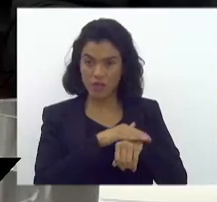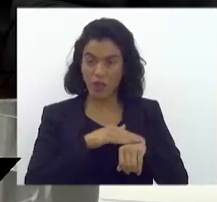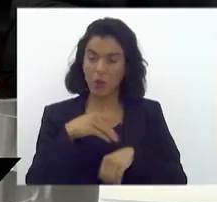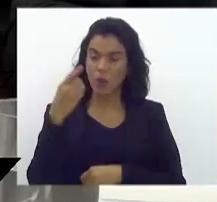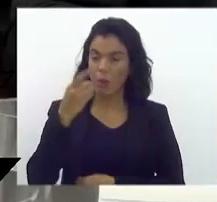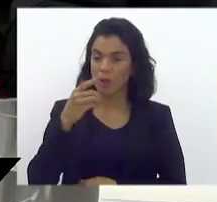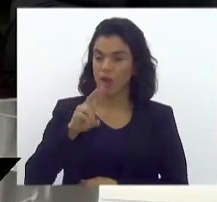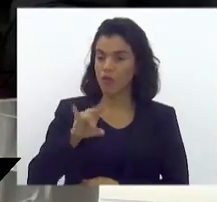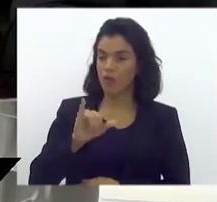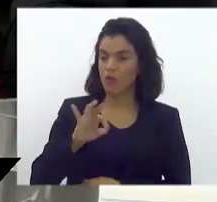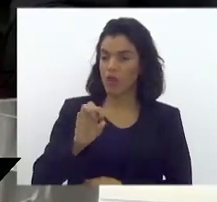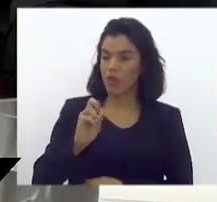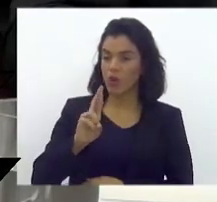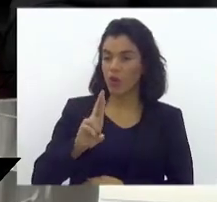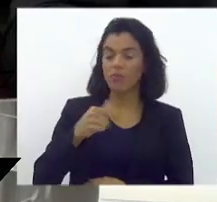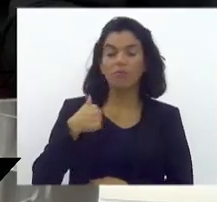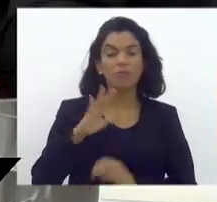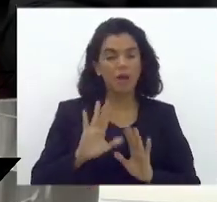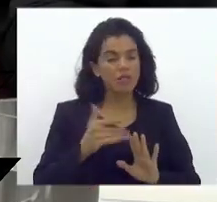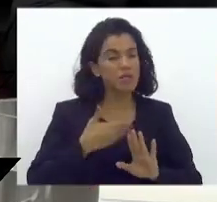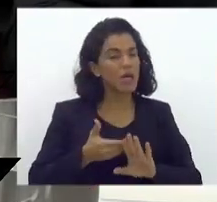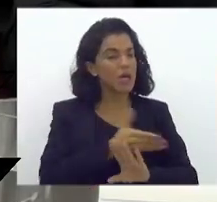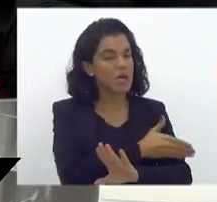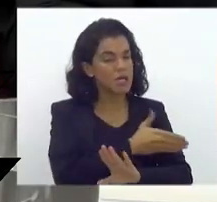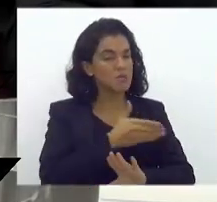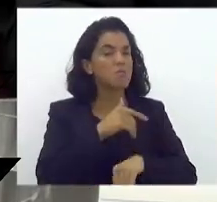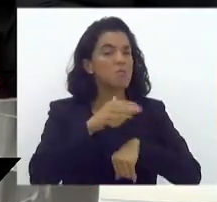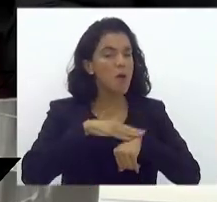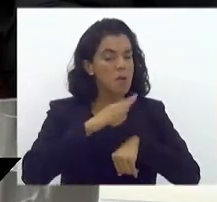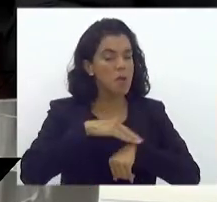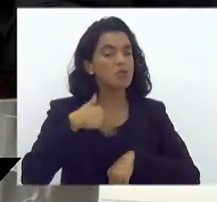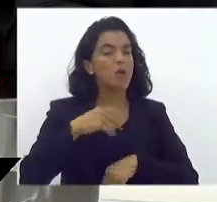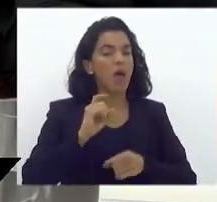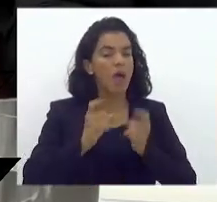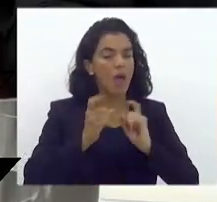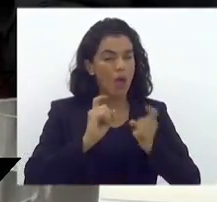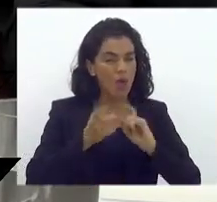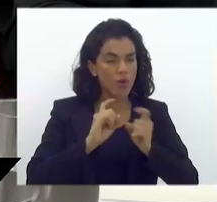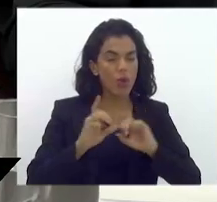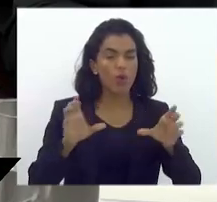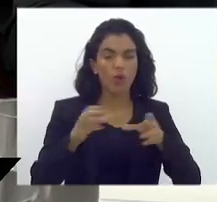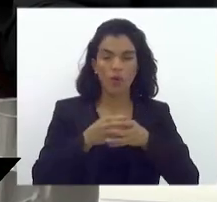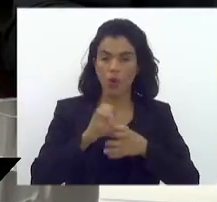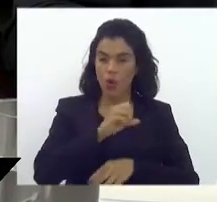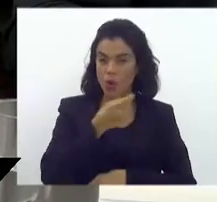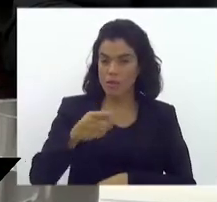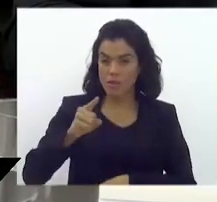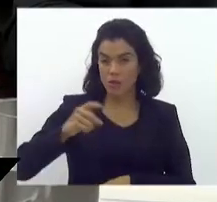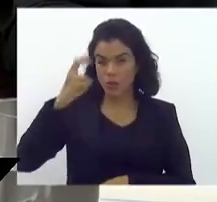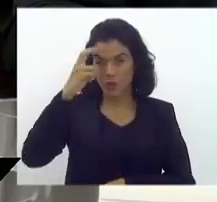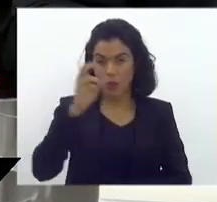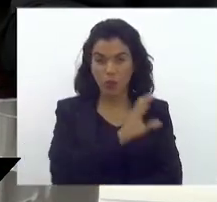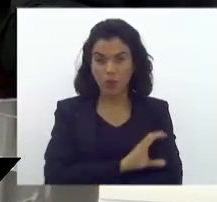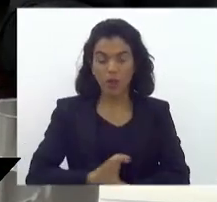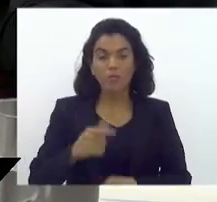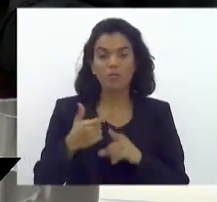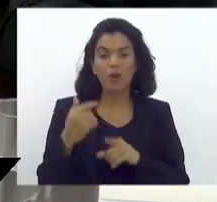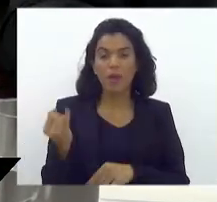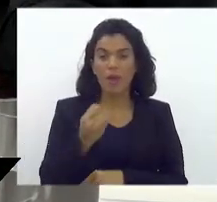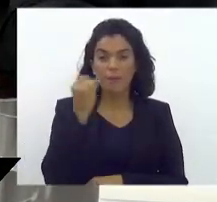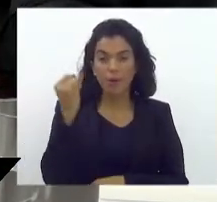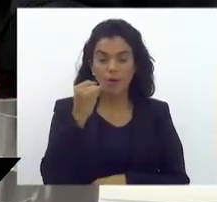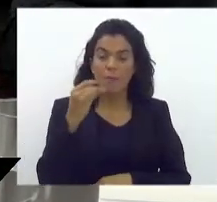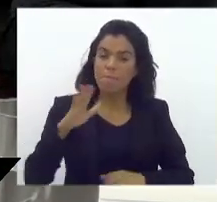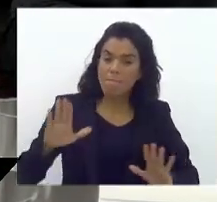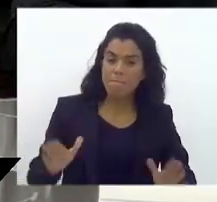não, mas eu tinha falado isso em outros momentos, nas reuniões da Comissão de Cultura, que seria muito importante até para